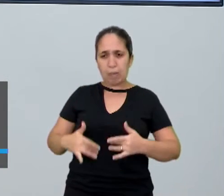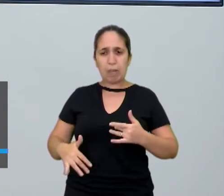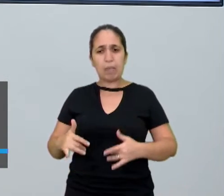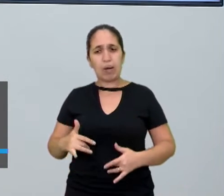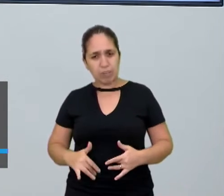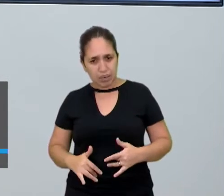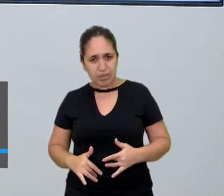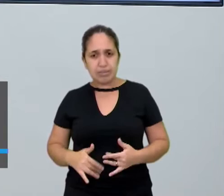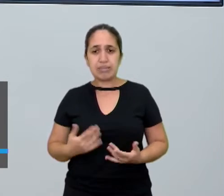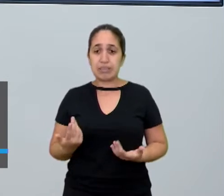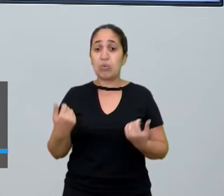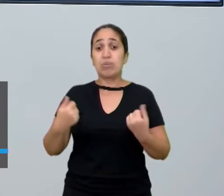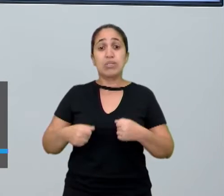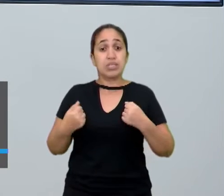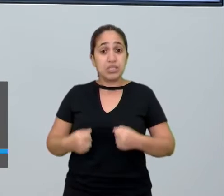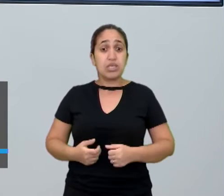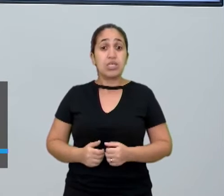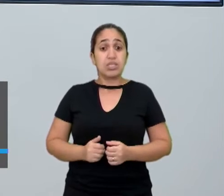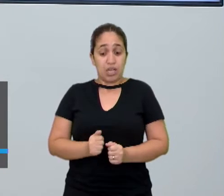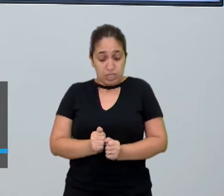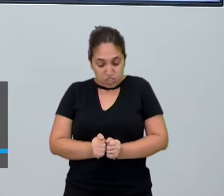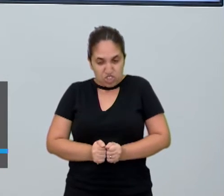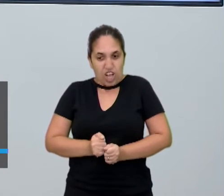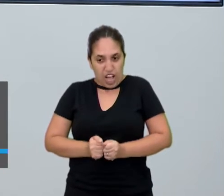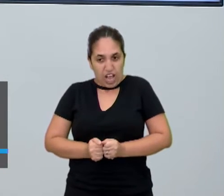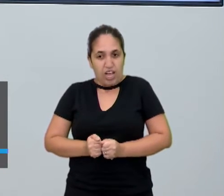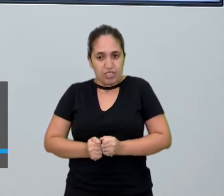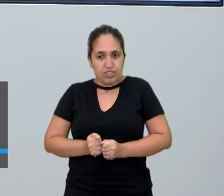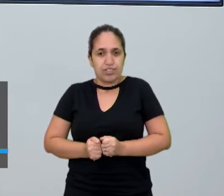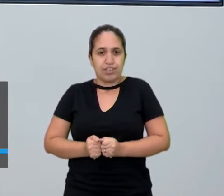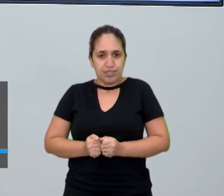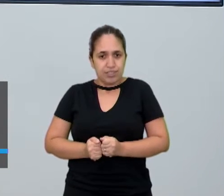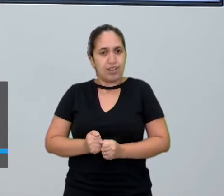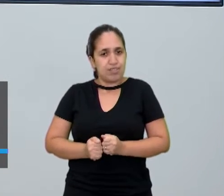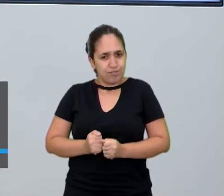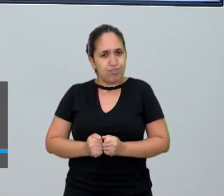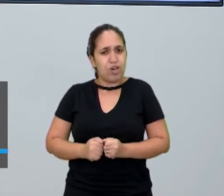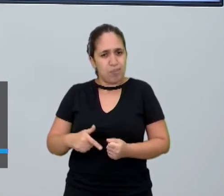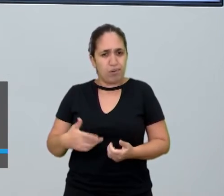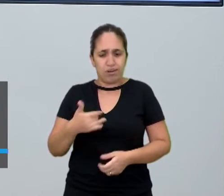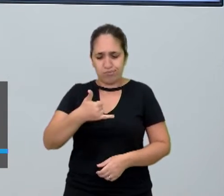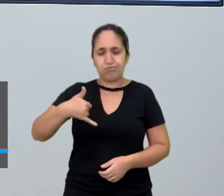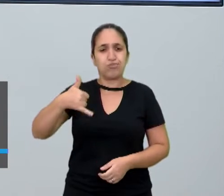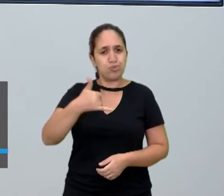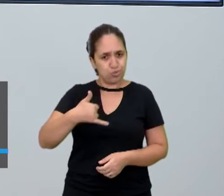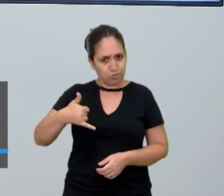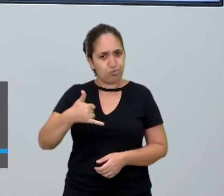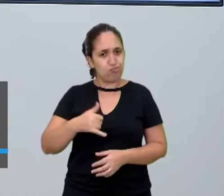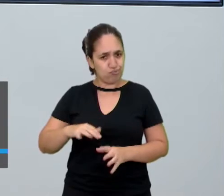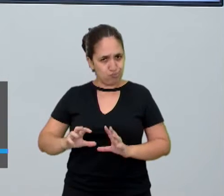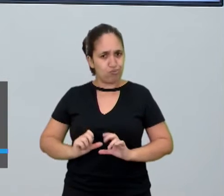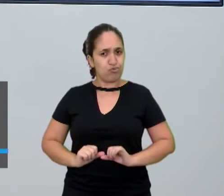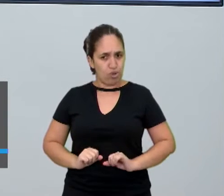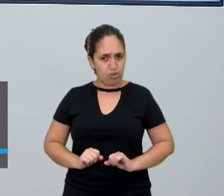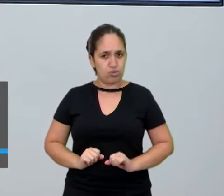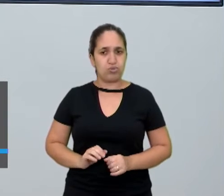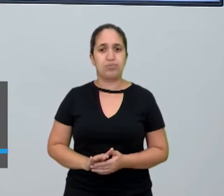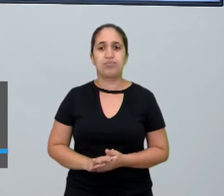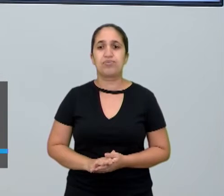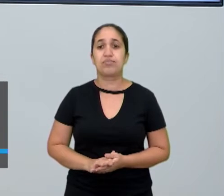para conseguir então digerir essas comidas e esses nutrientes mais gordurosos. Então, olha só, a secretina e